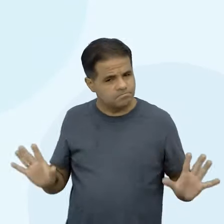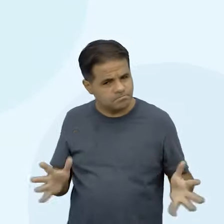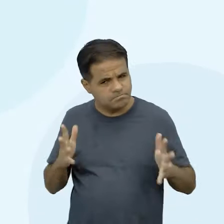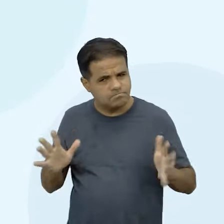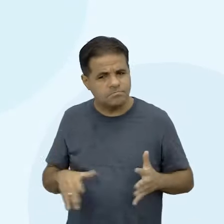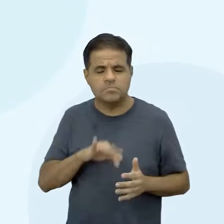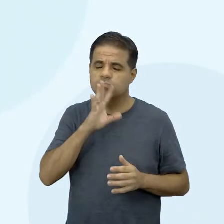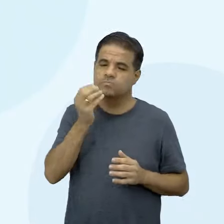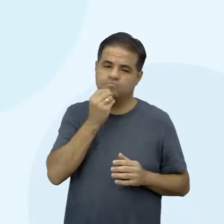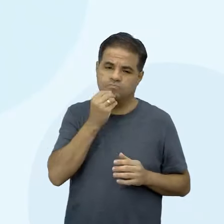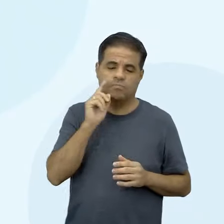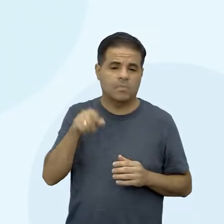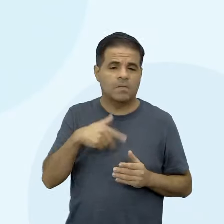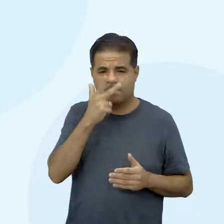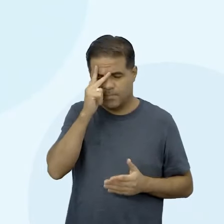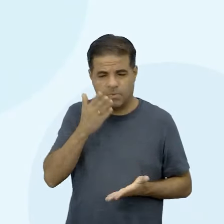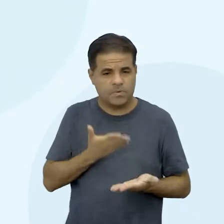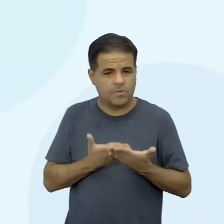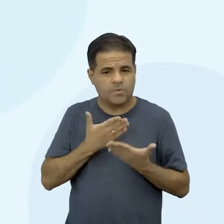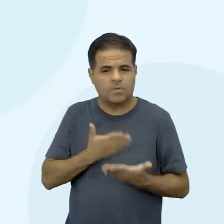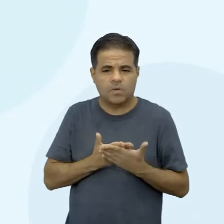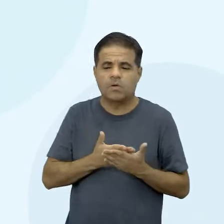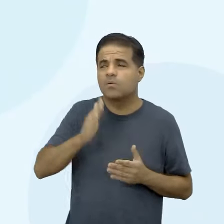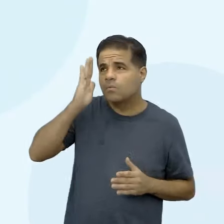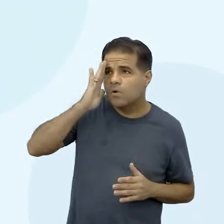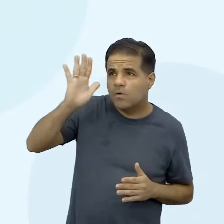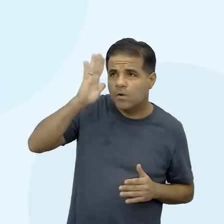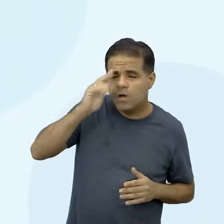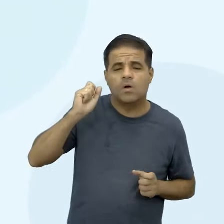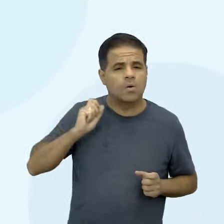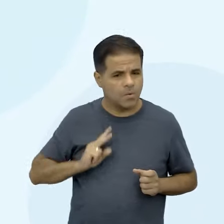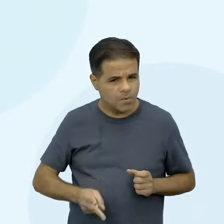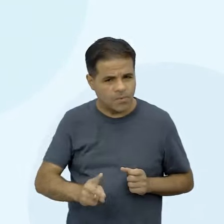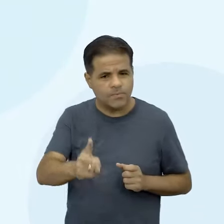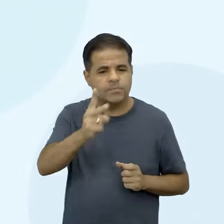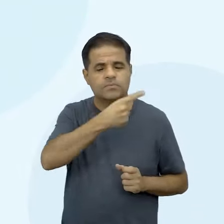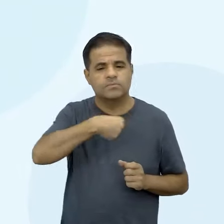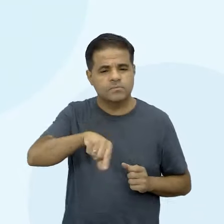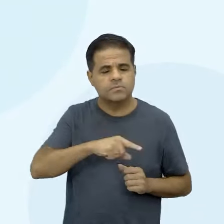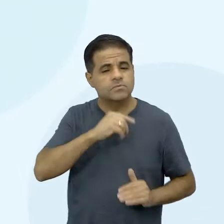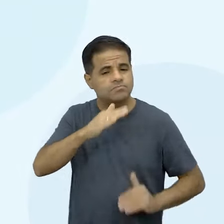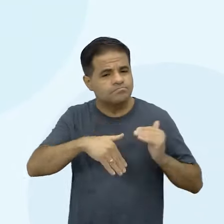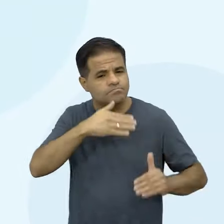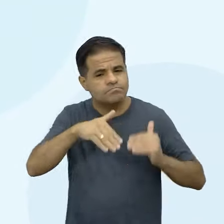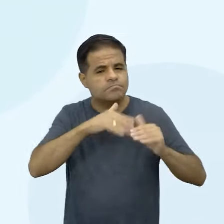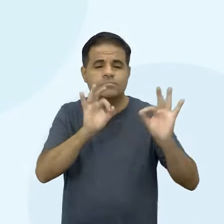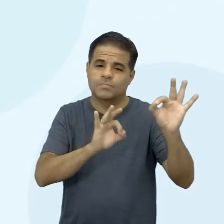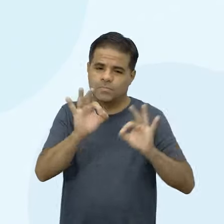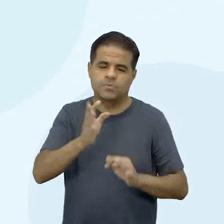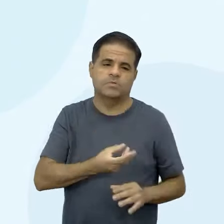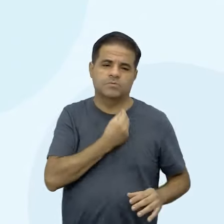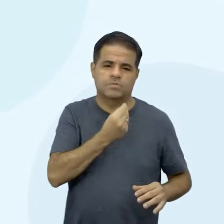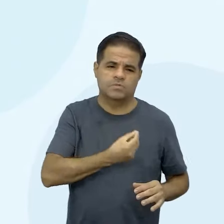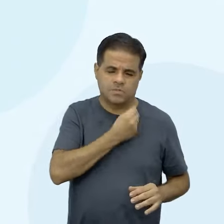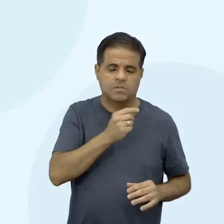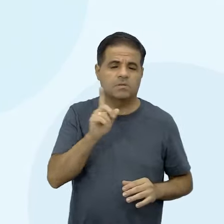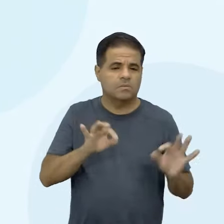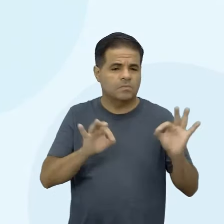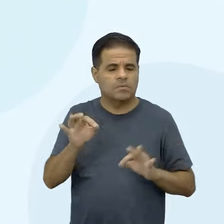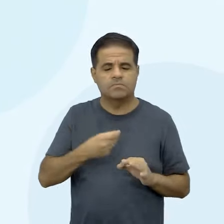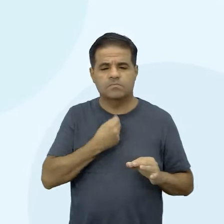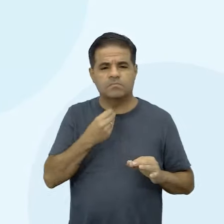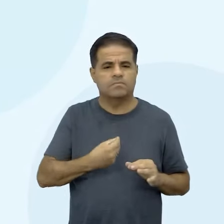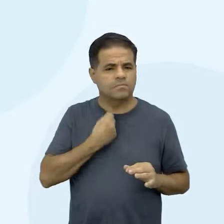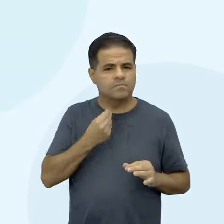promovendo oportunidades para o estudante refletir continuamente sobre o seu desenvolvimento e projeto de vida. Olha o projeto de vida aí